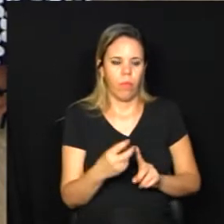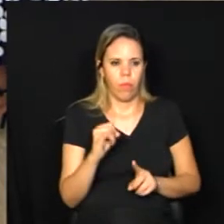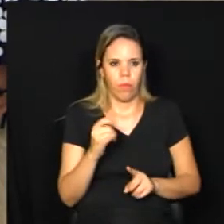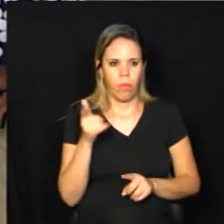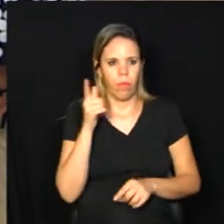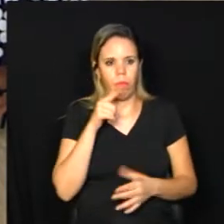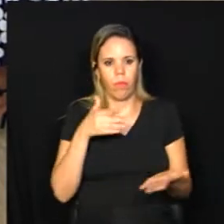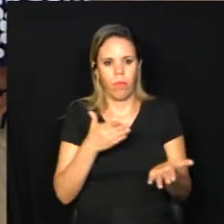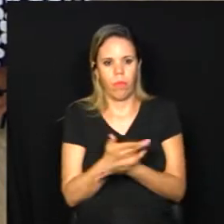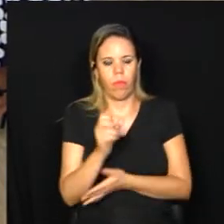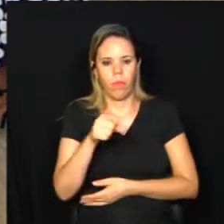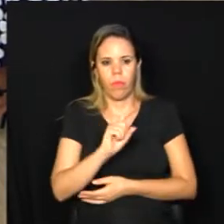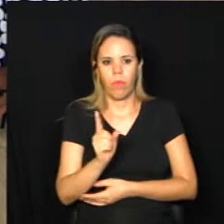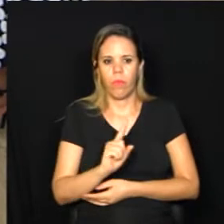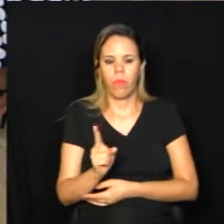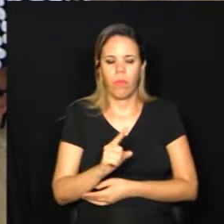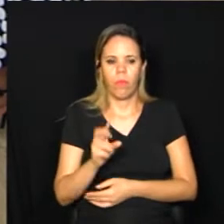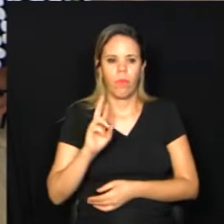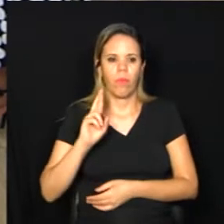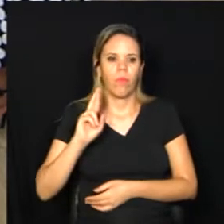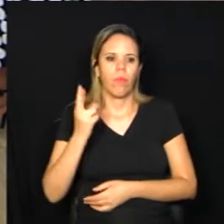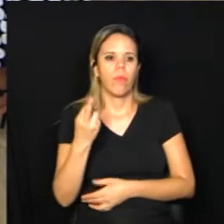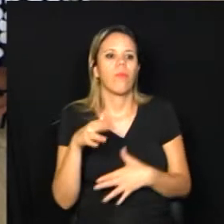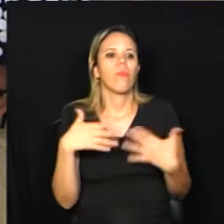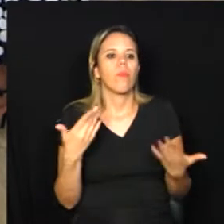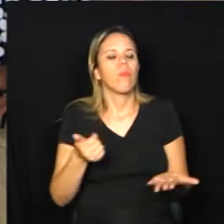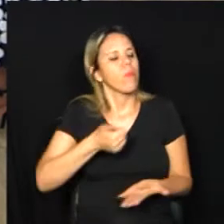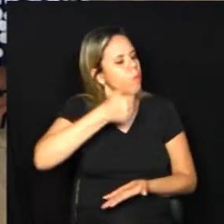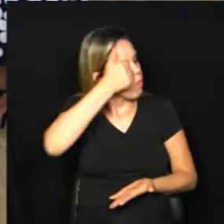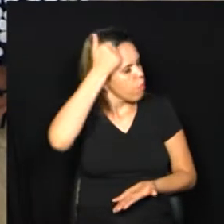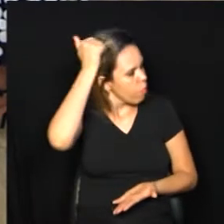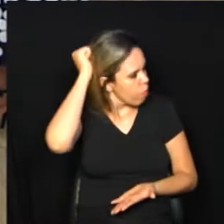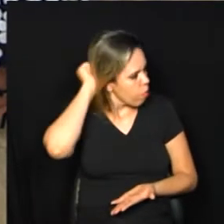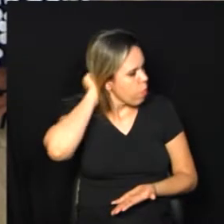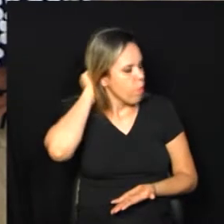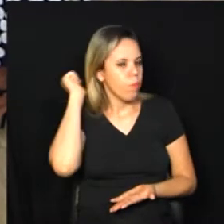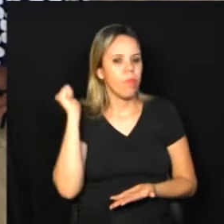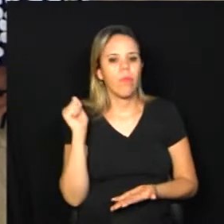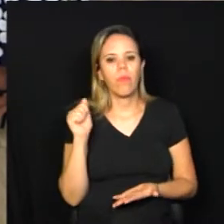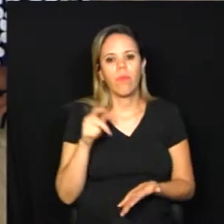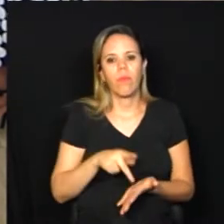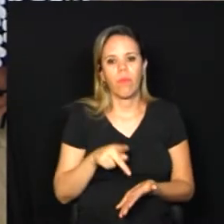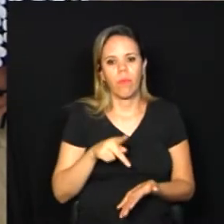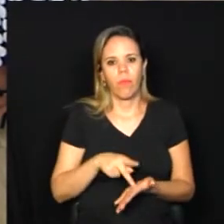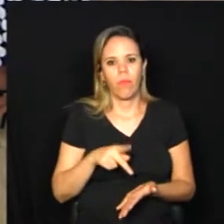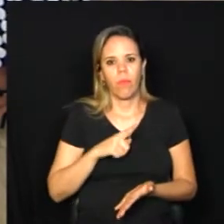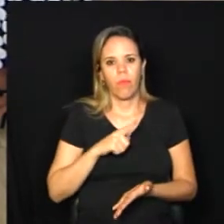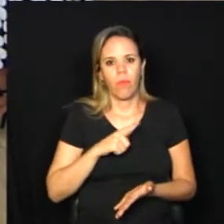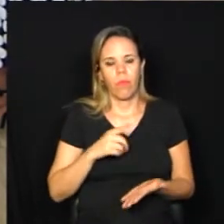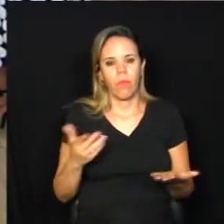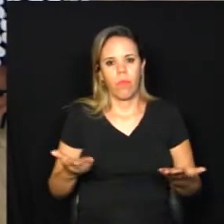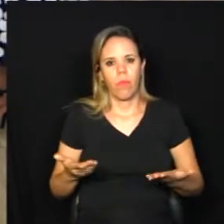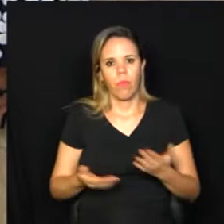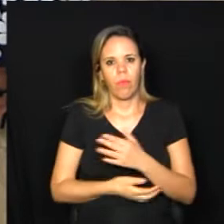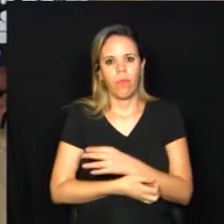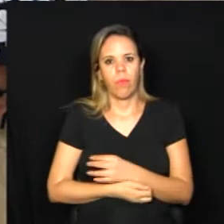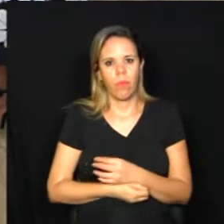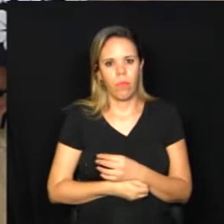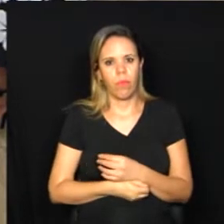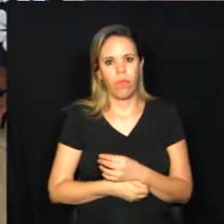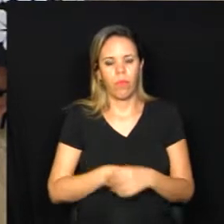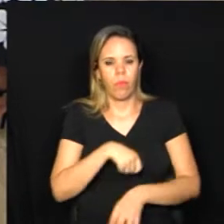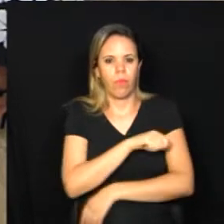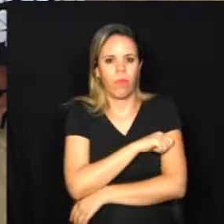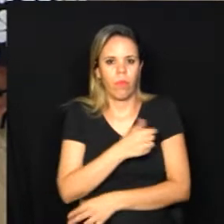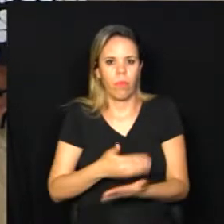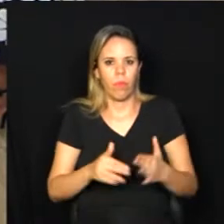foram aprovados ou não. Saiu o resultado para qual vestibular? Saiu, na verdade, a gente está tendo hoje para os estudantes